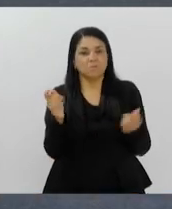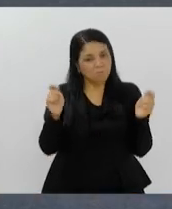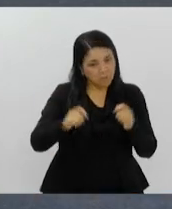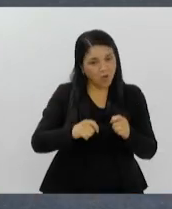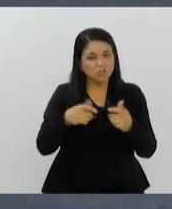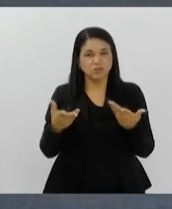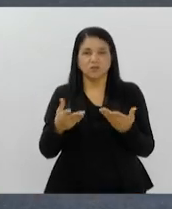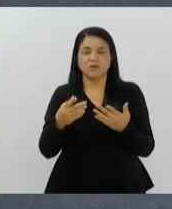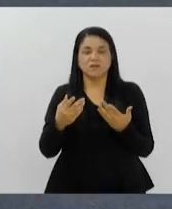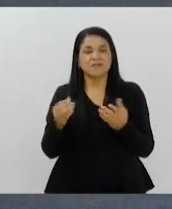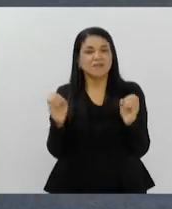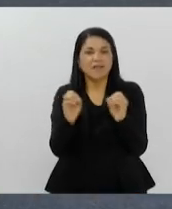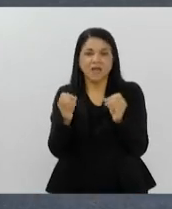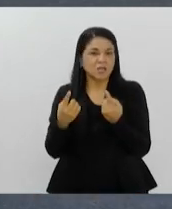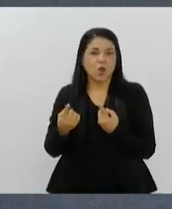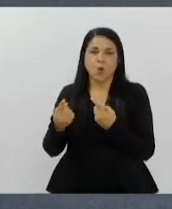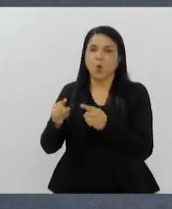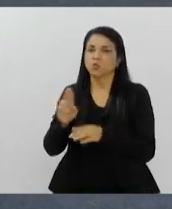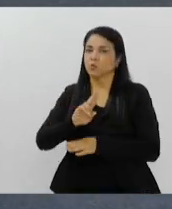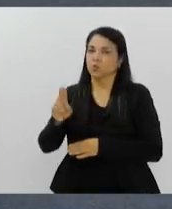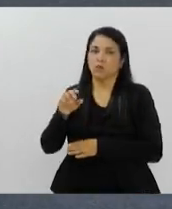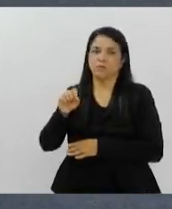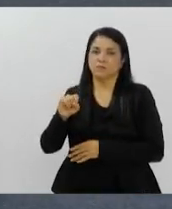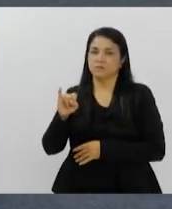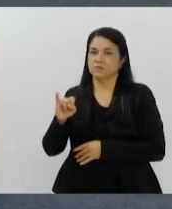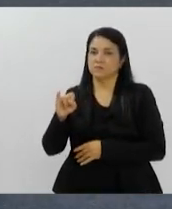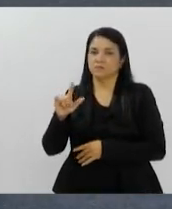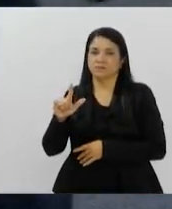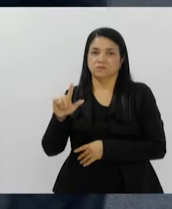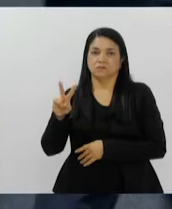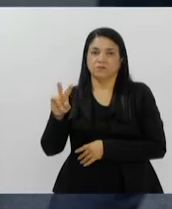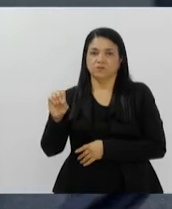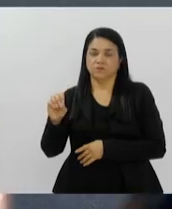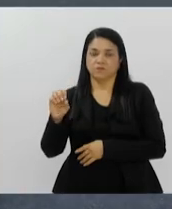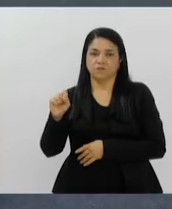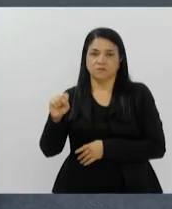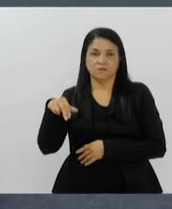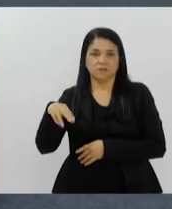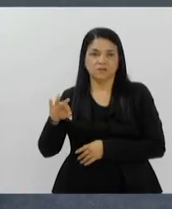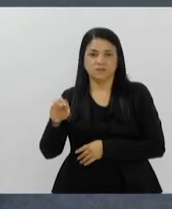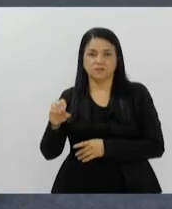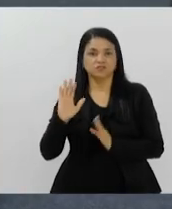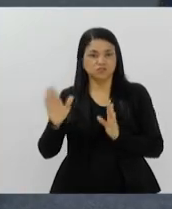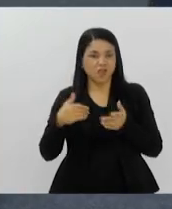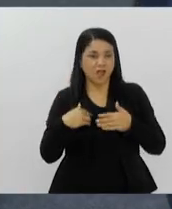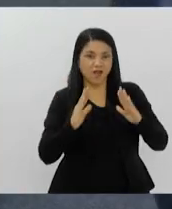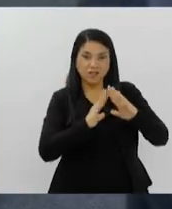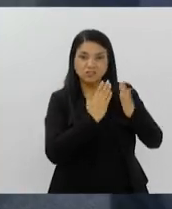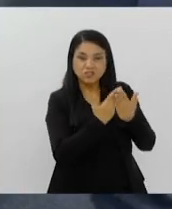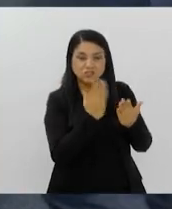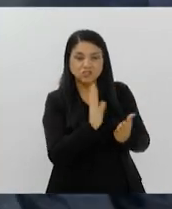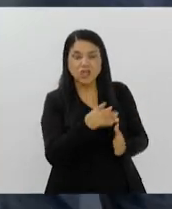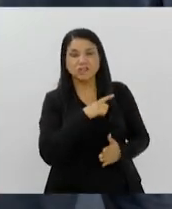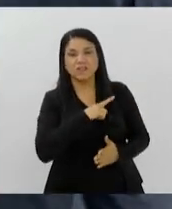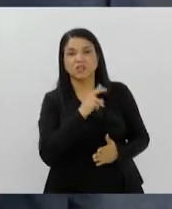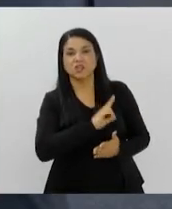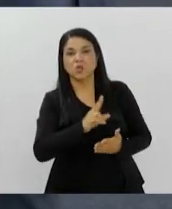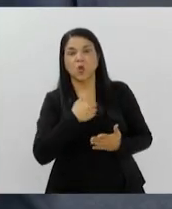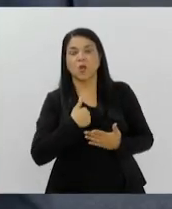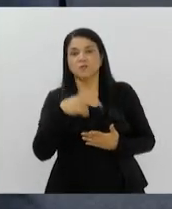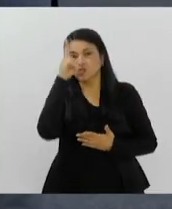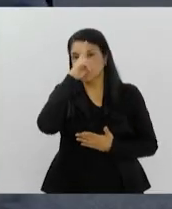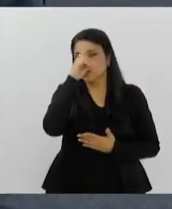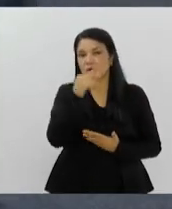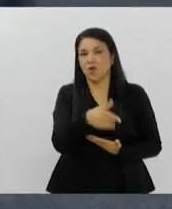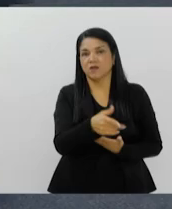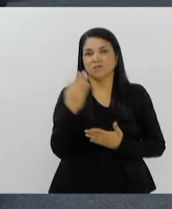gerar constrangimento com equipamentos que têm identidade, que já tem uma identidade construída coletivamente. Então, assim, a gente vai